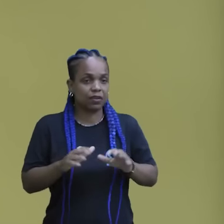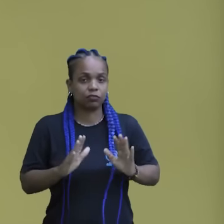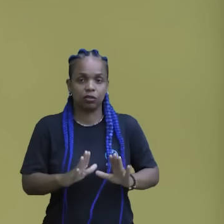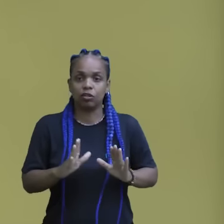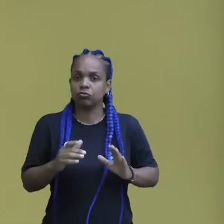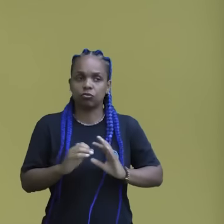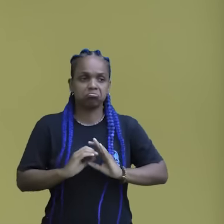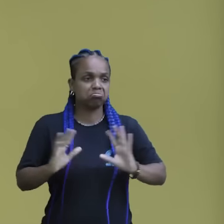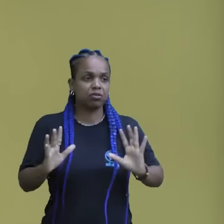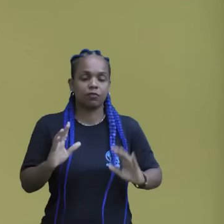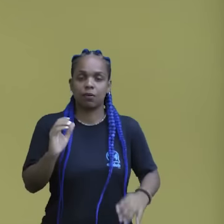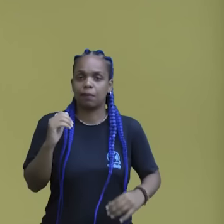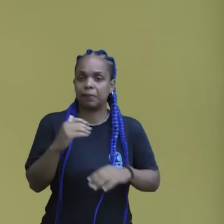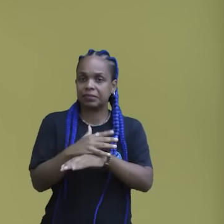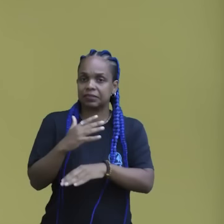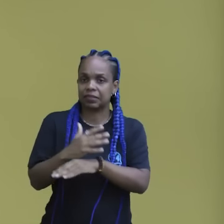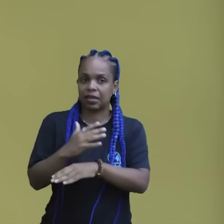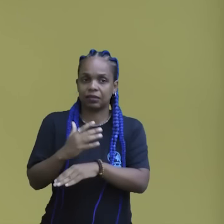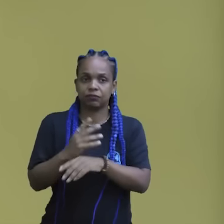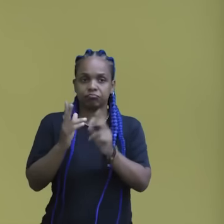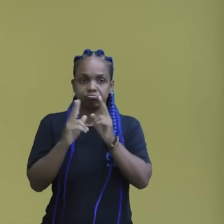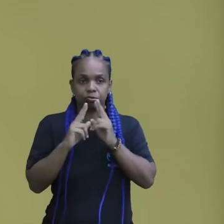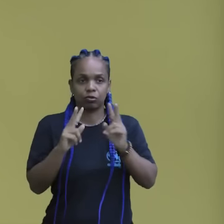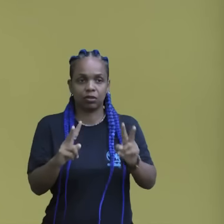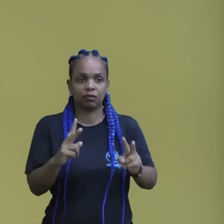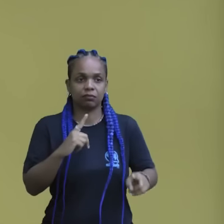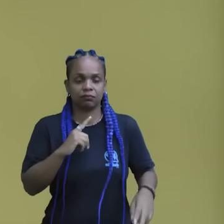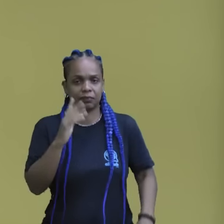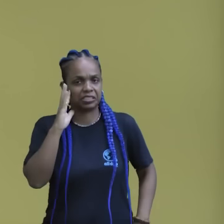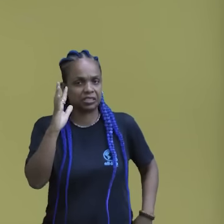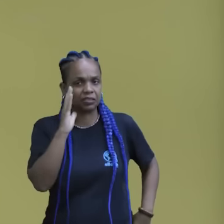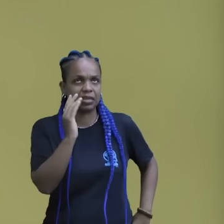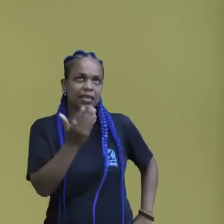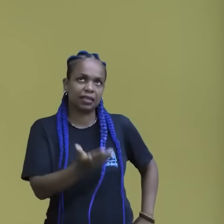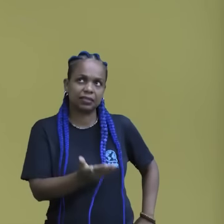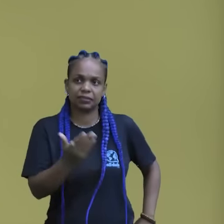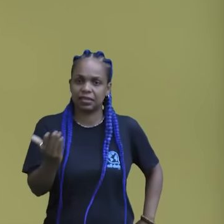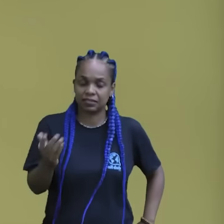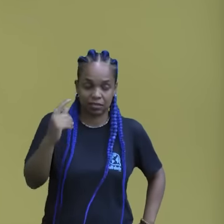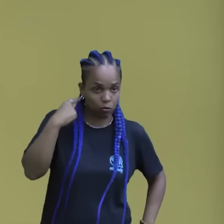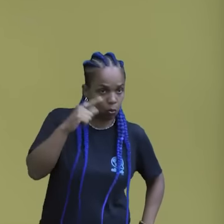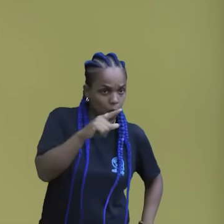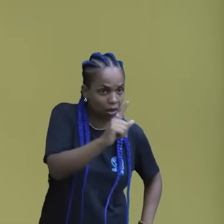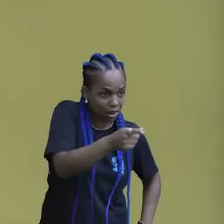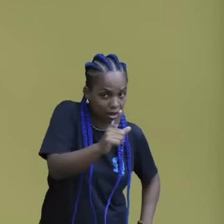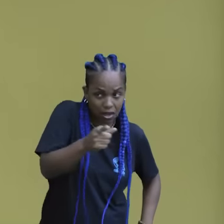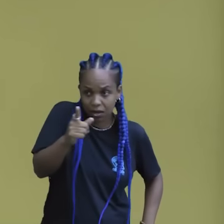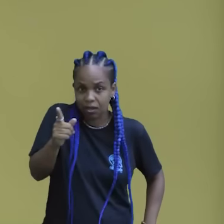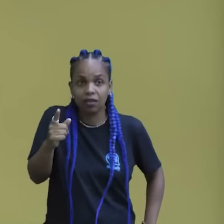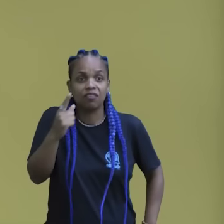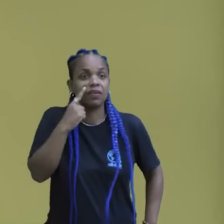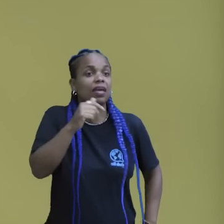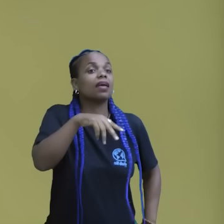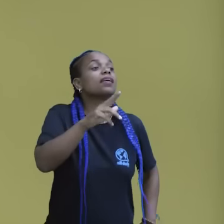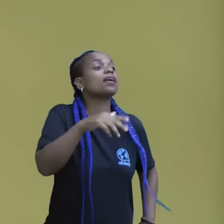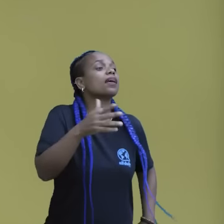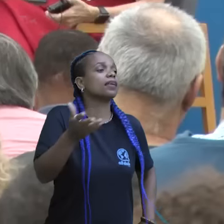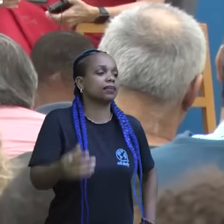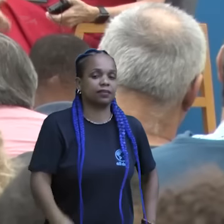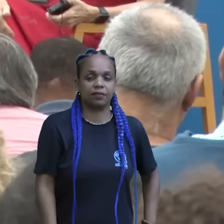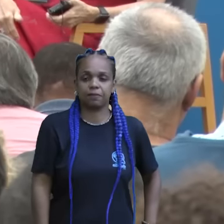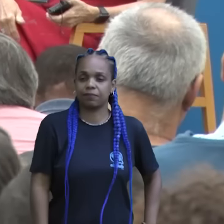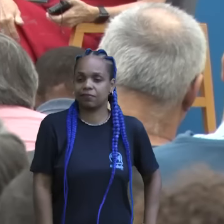também? Não é? E isso... Mas é porque isso, né, durante muito tempo, não era o Machado